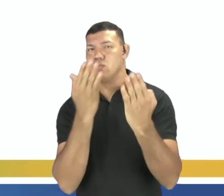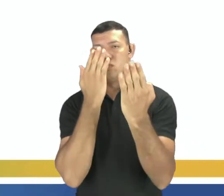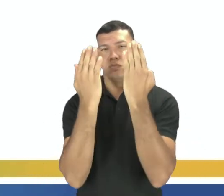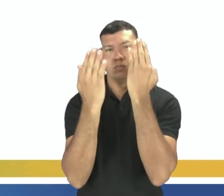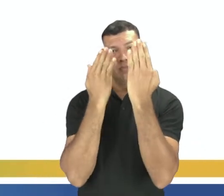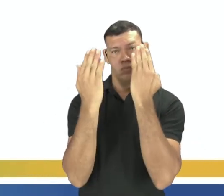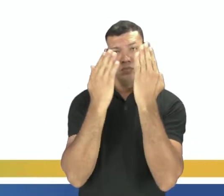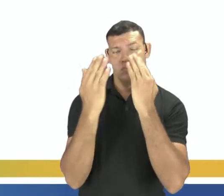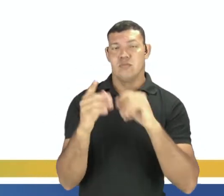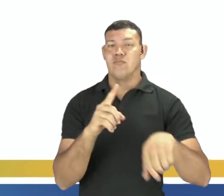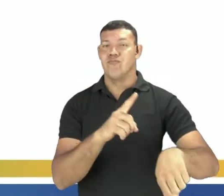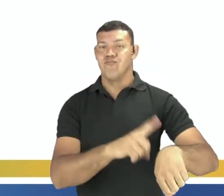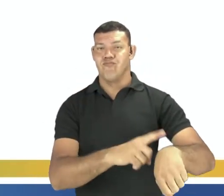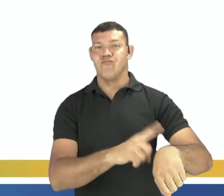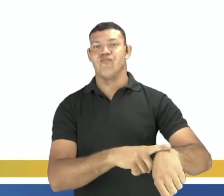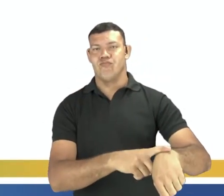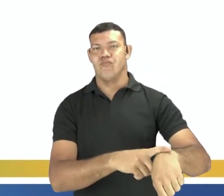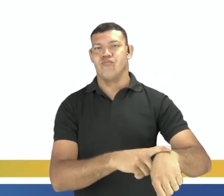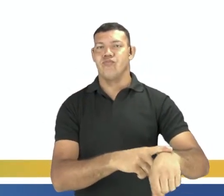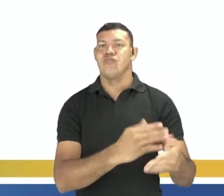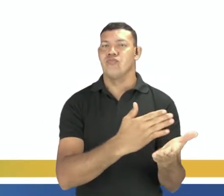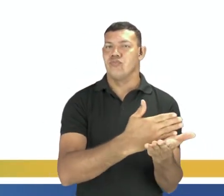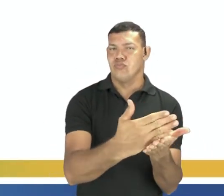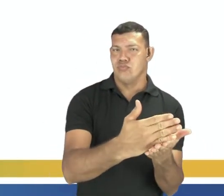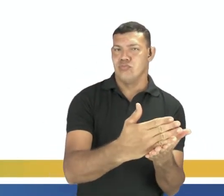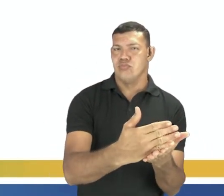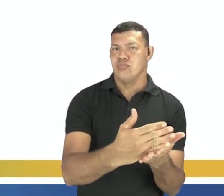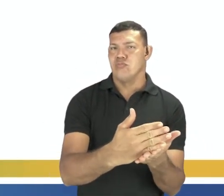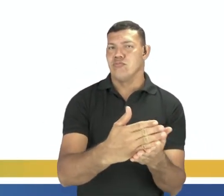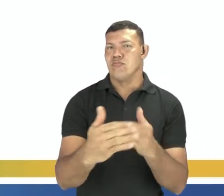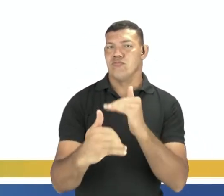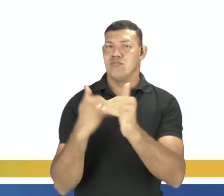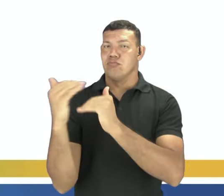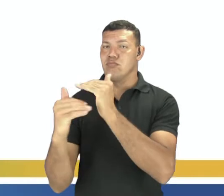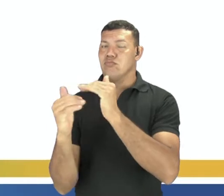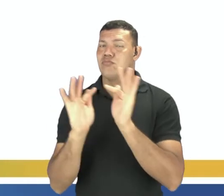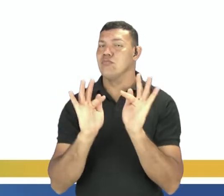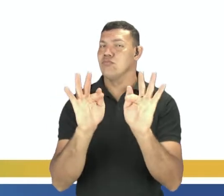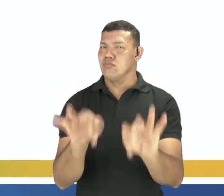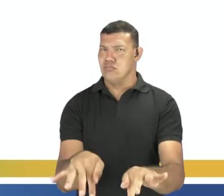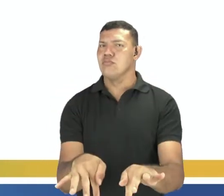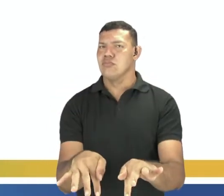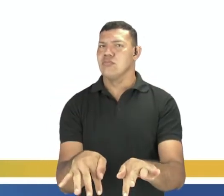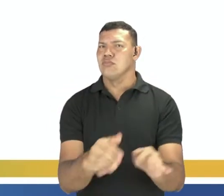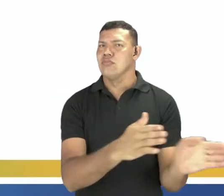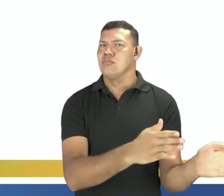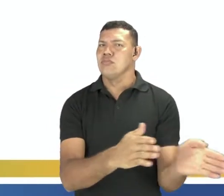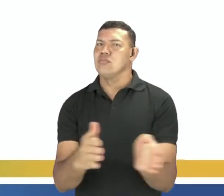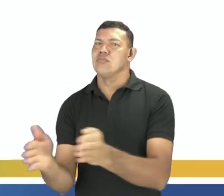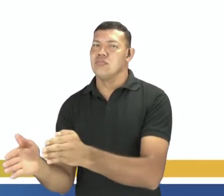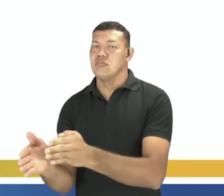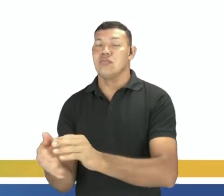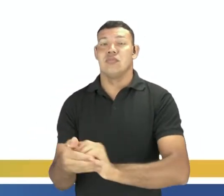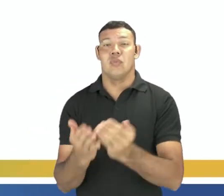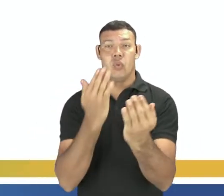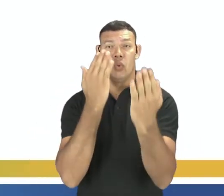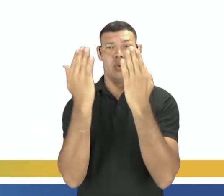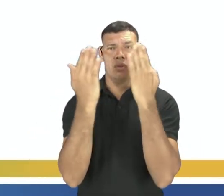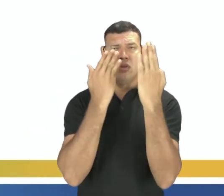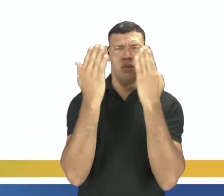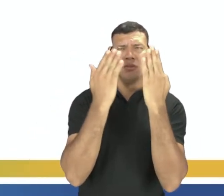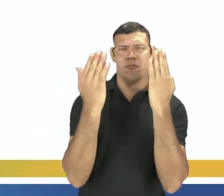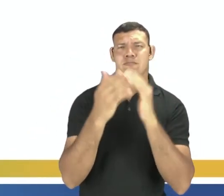seja, quando ele é cronológico, ele tem início, meio e fim, segue uma linearidade. No